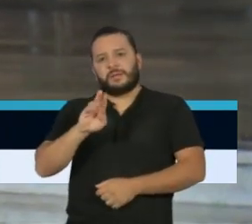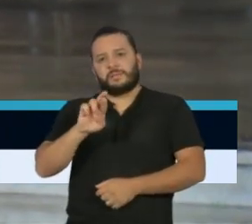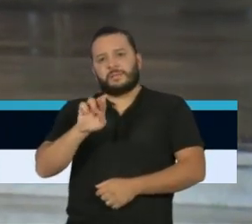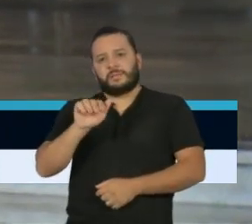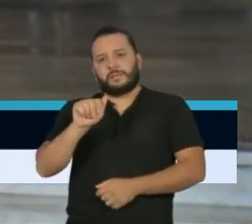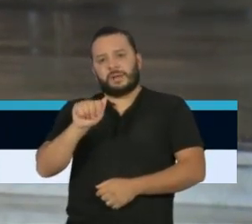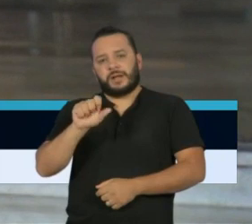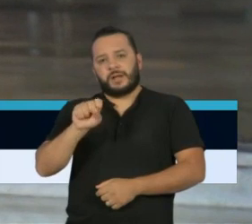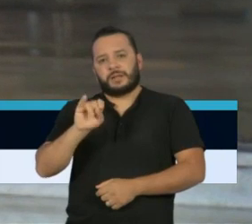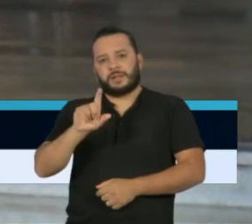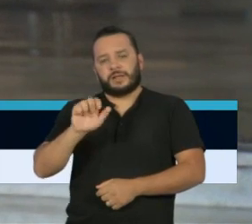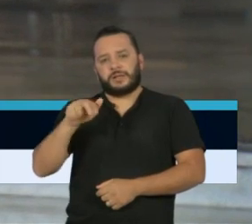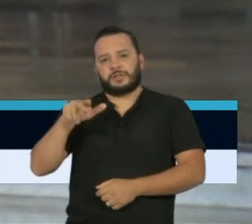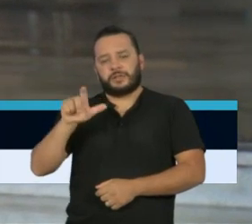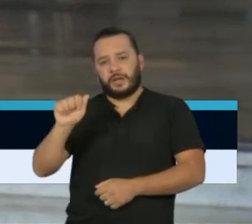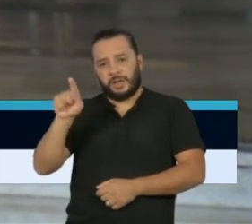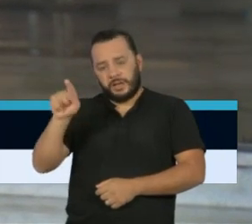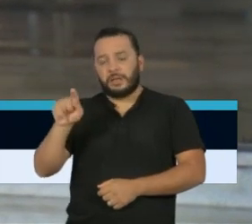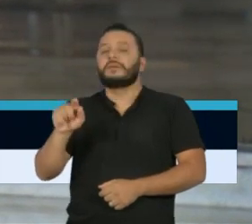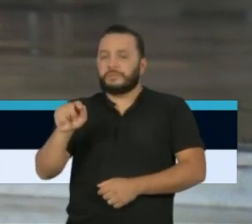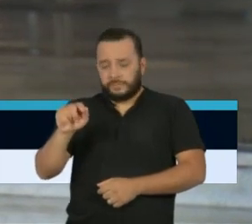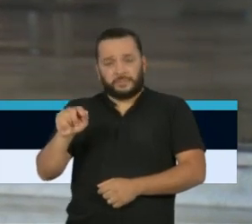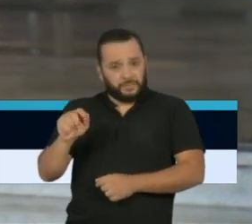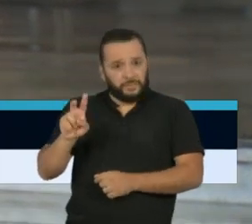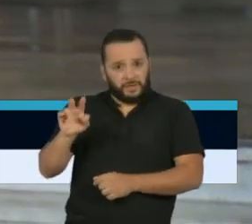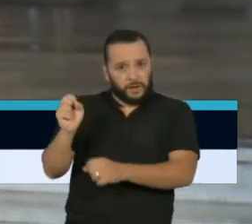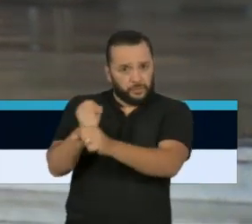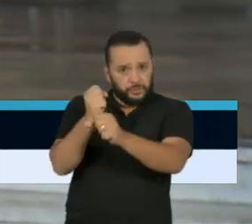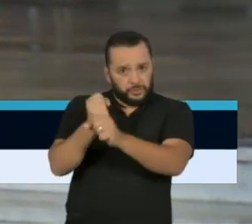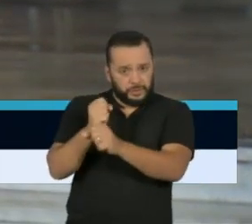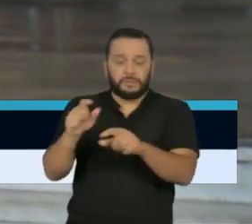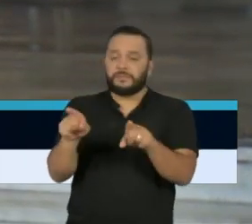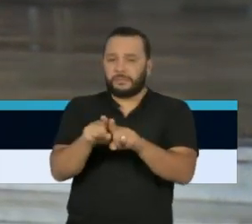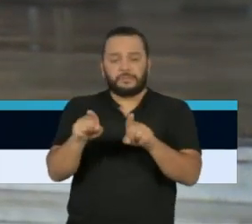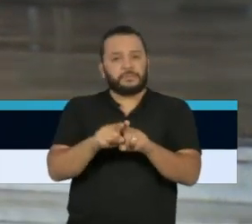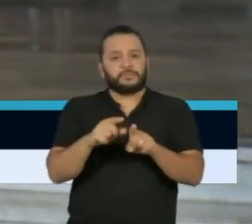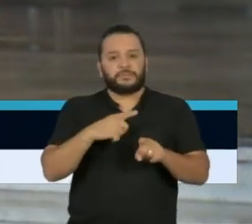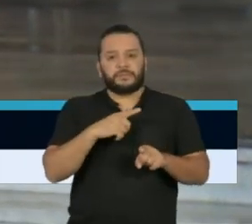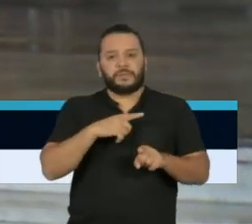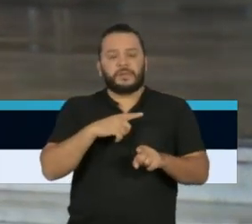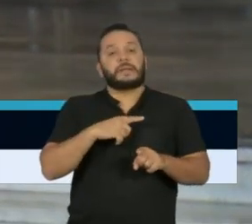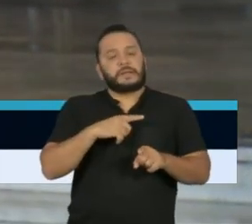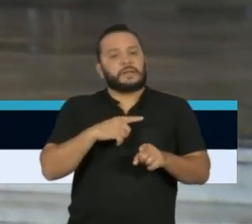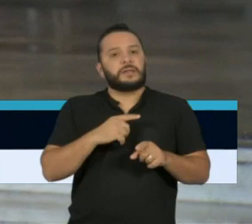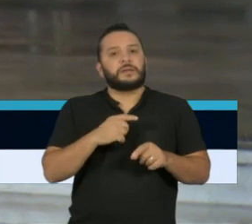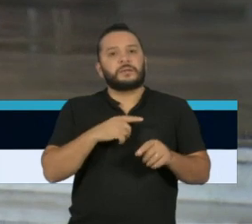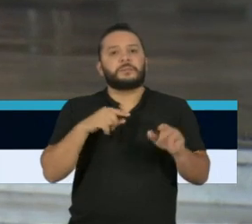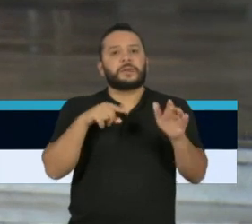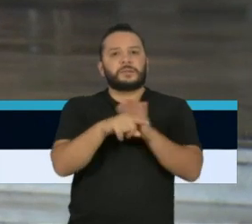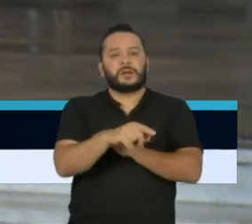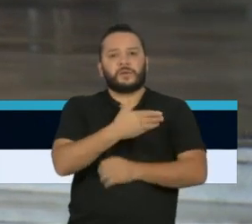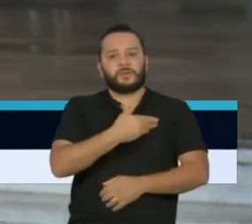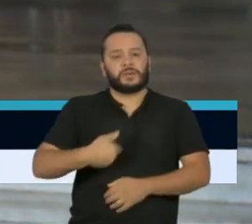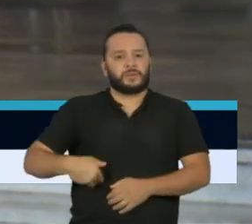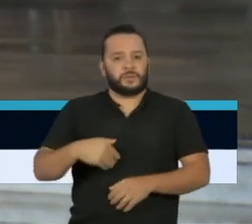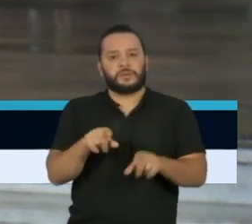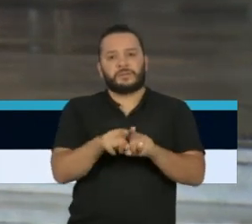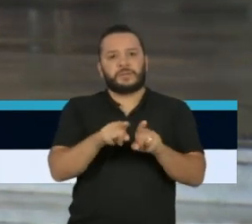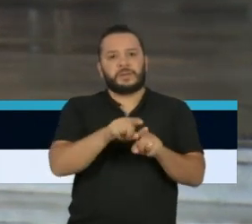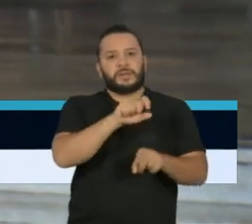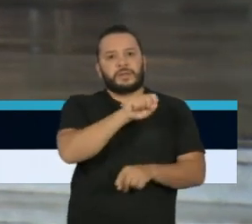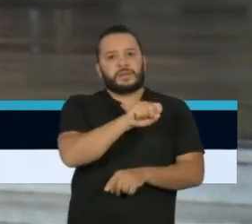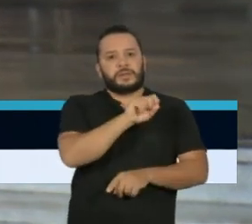governador e também para a Patrícia, se as informações do CIMI, se elas vão estar disponíveis para a população.